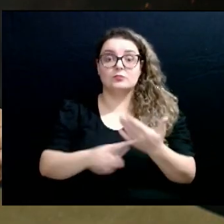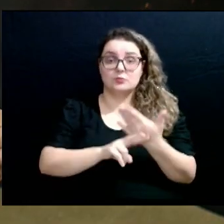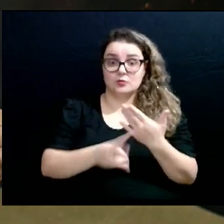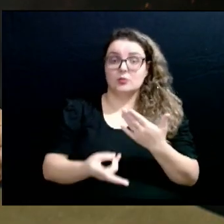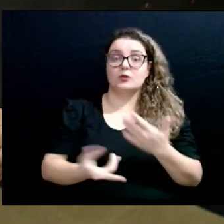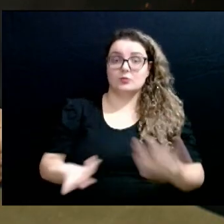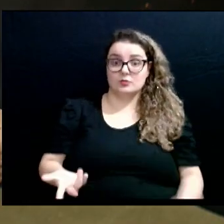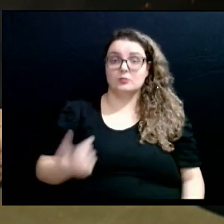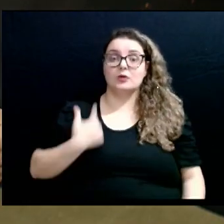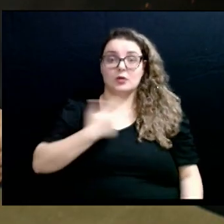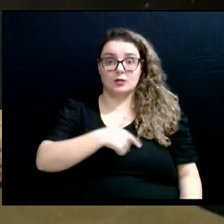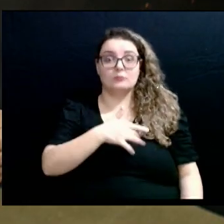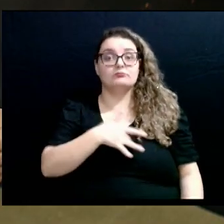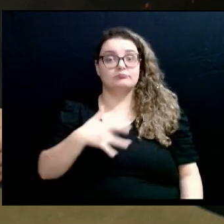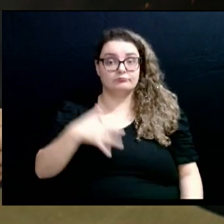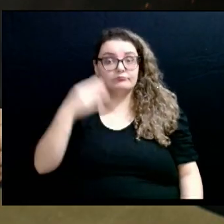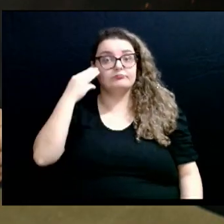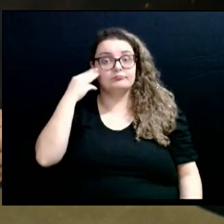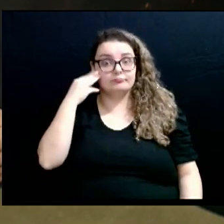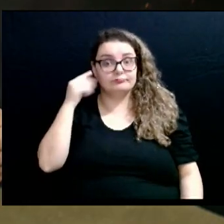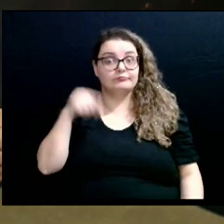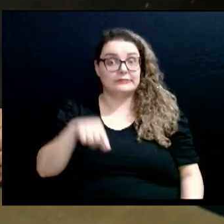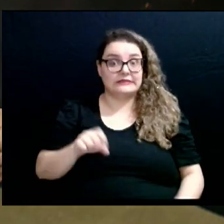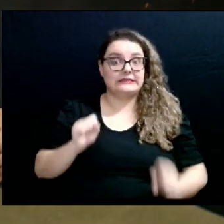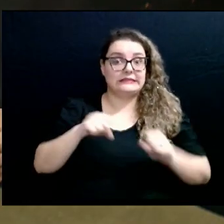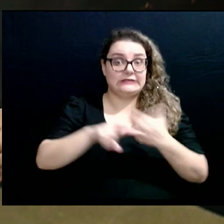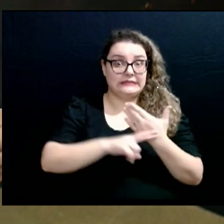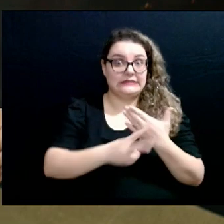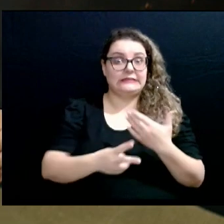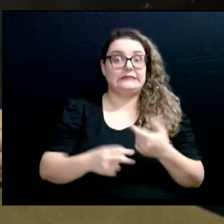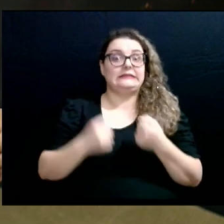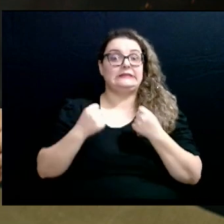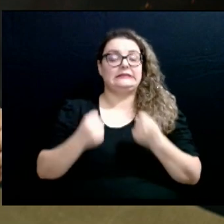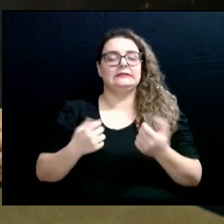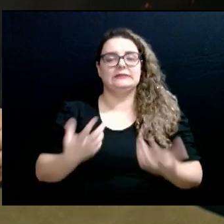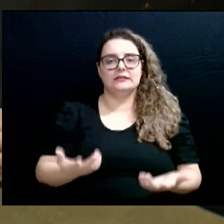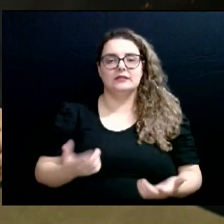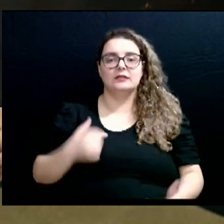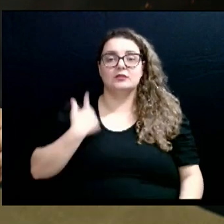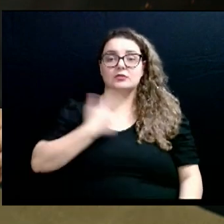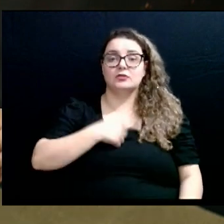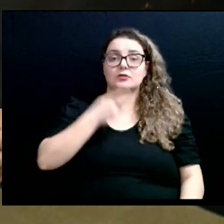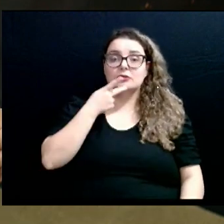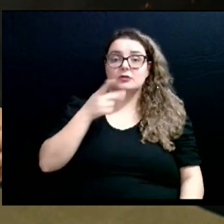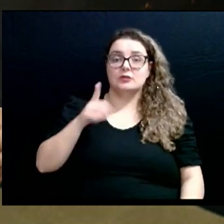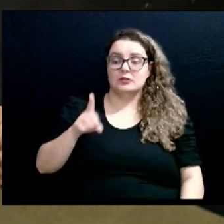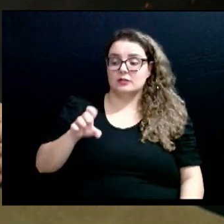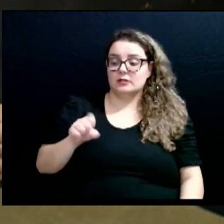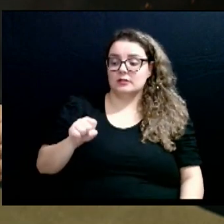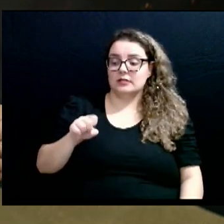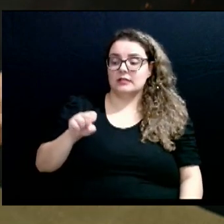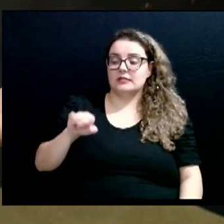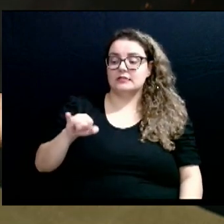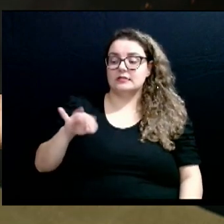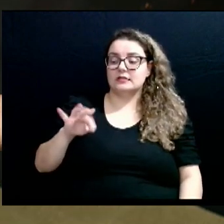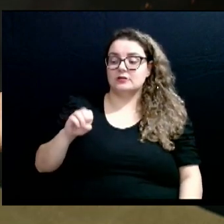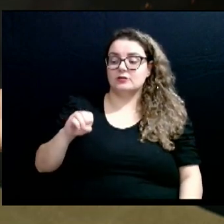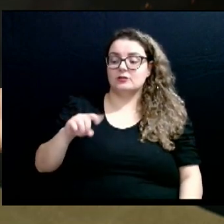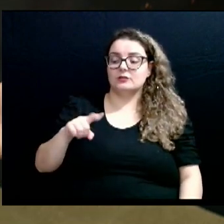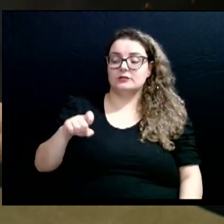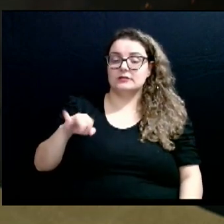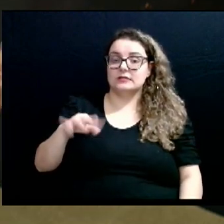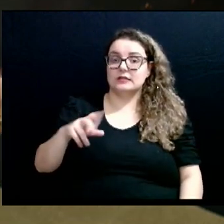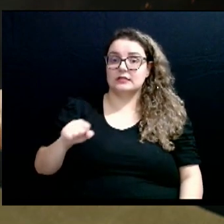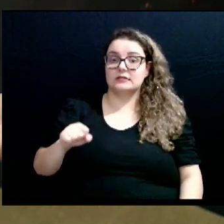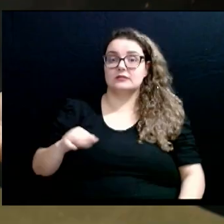saúde mental. Esse afeta, sim, bastante. A gente vai falar da desintoxicação digital. É algo